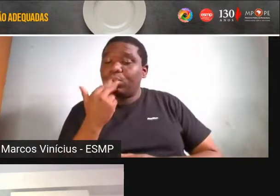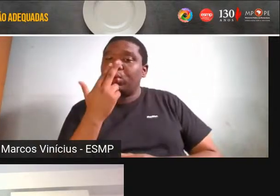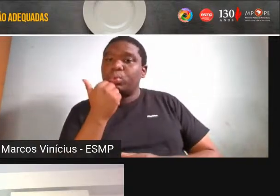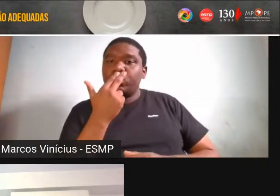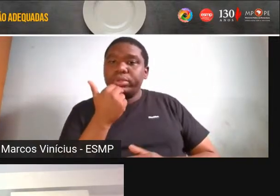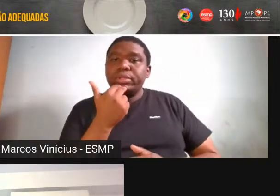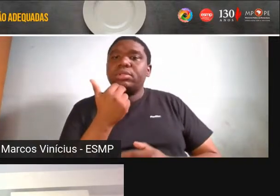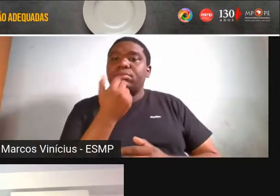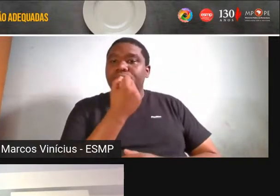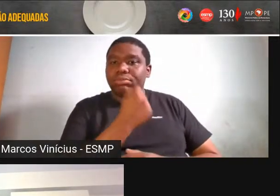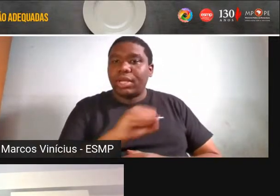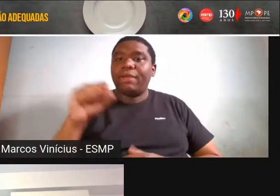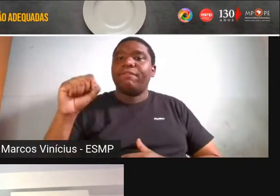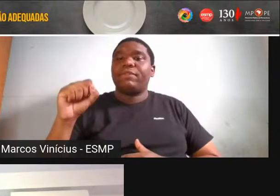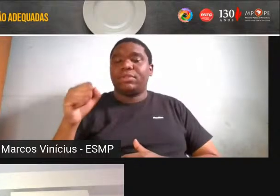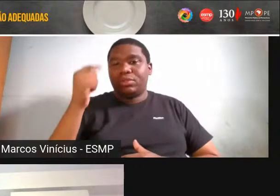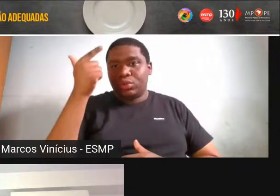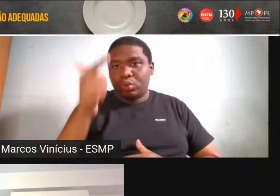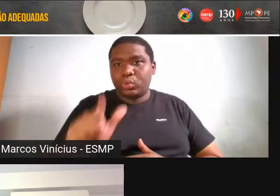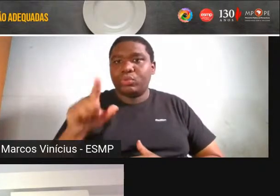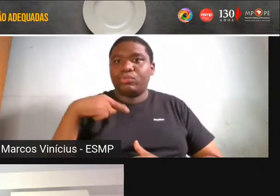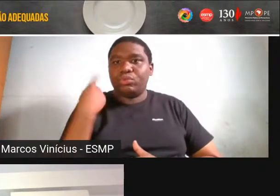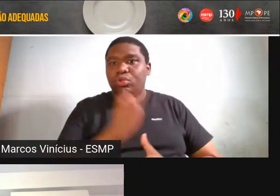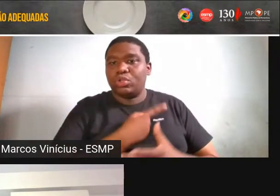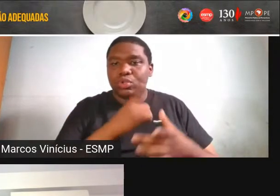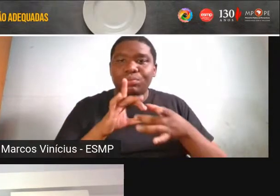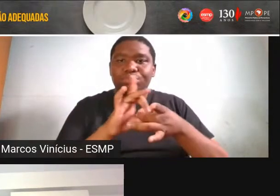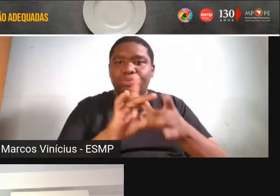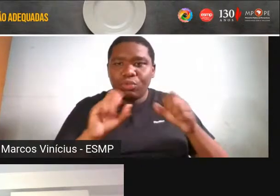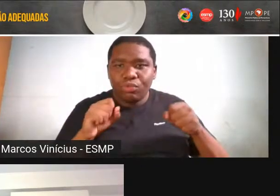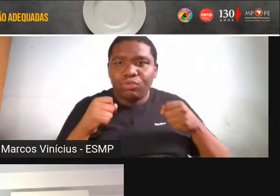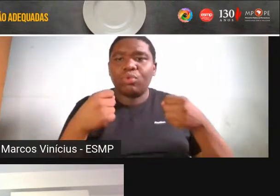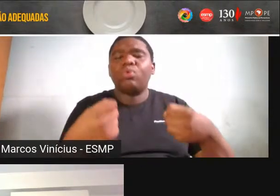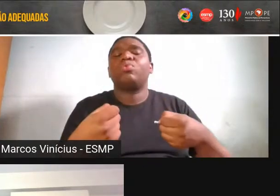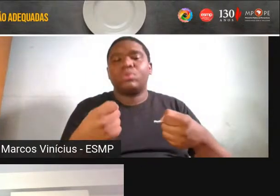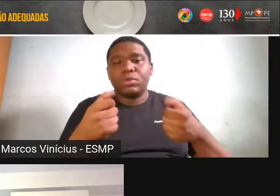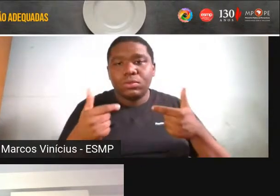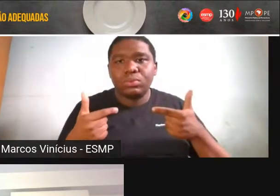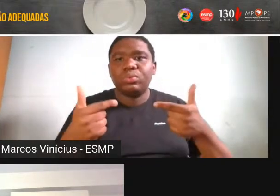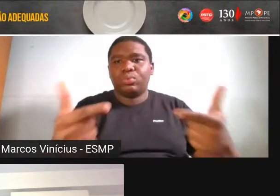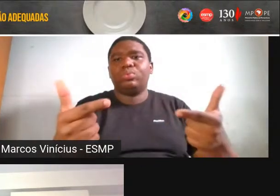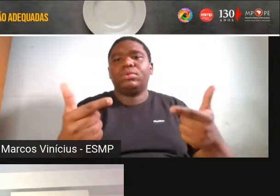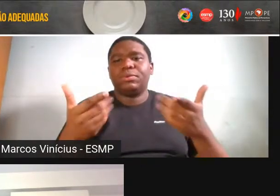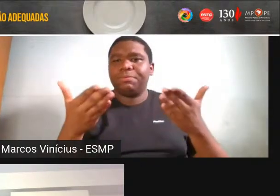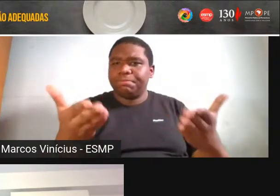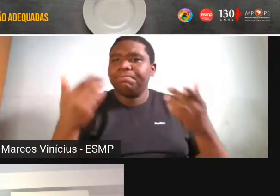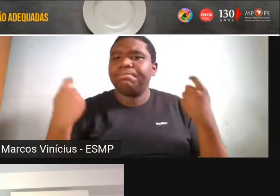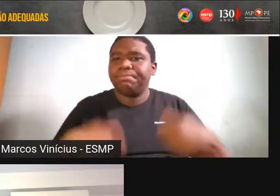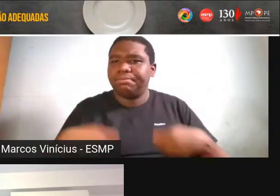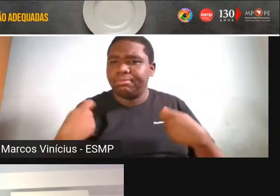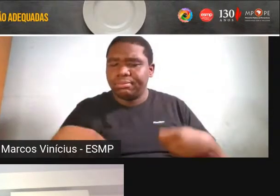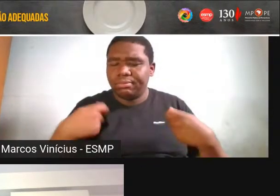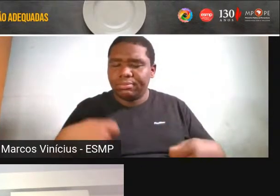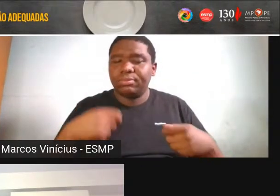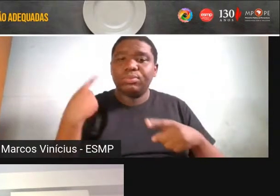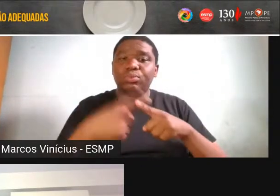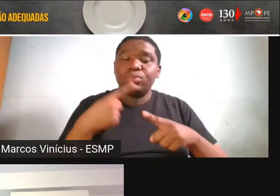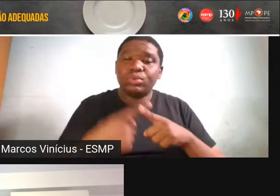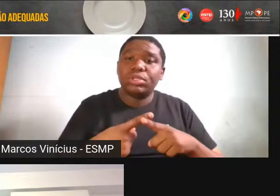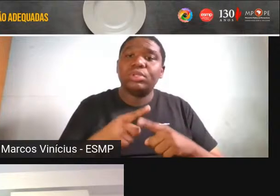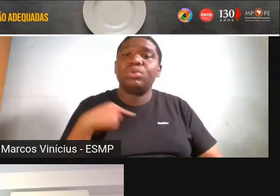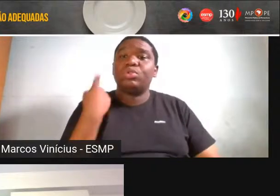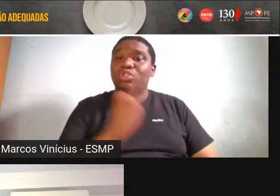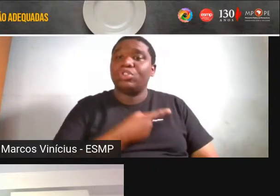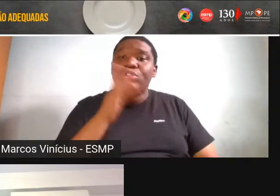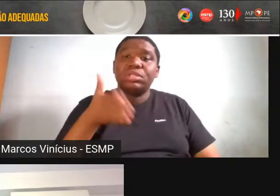adequadas, mais uma vez unindo forças nesse enfrentamento mais do que necessário, né? Porque nós sabemos,